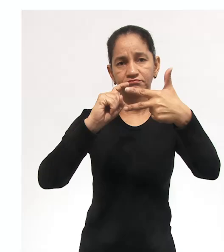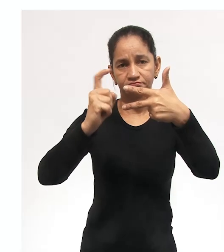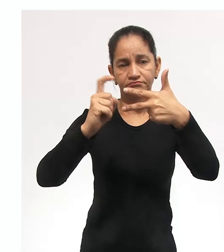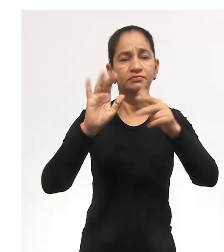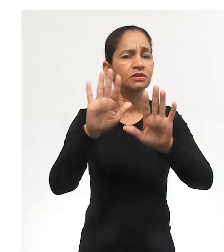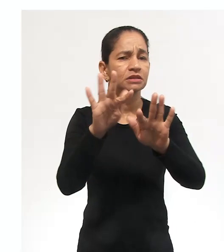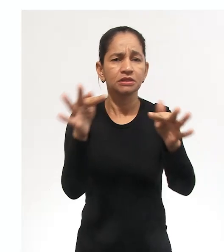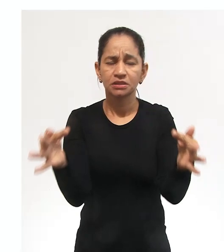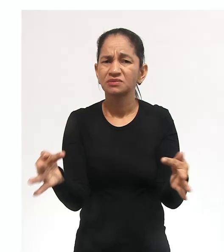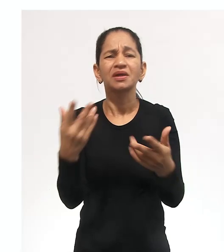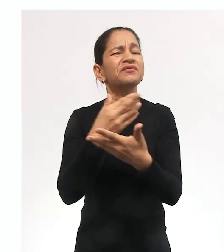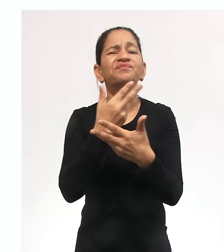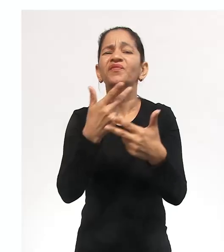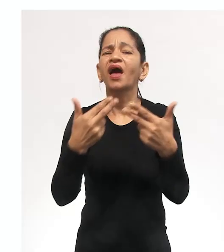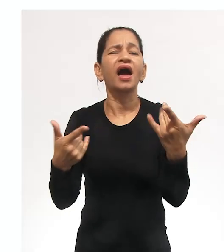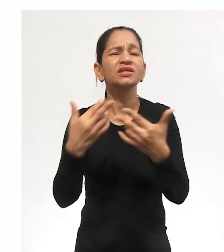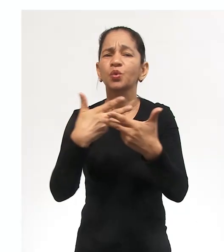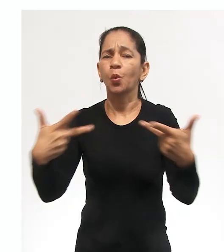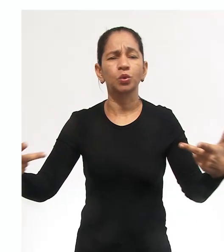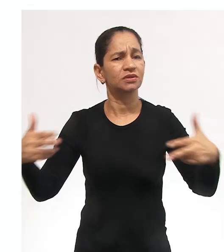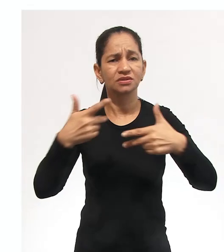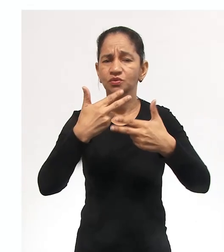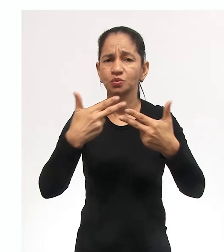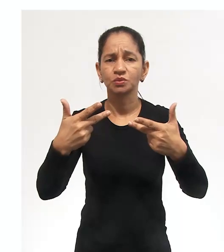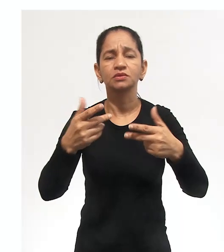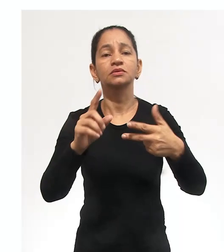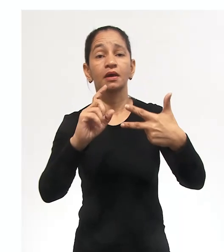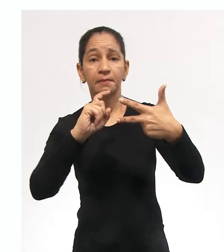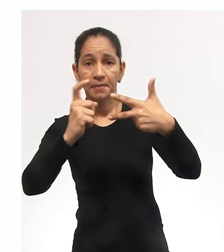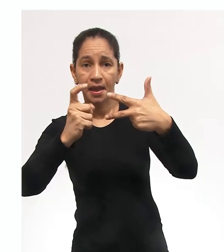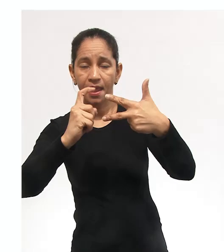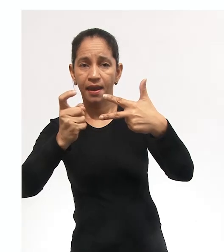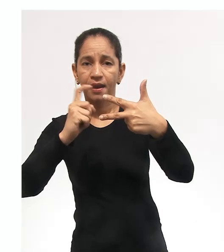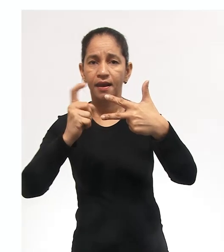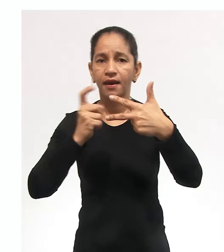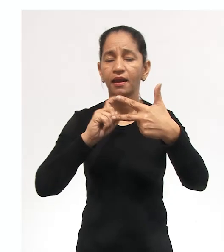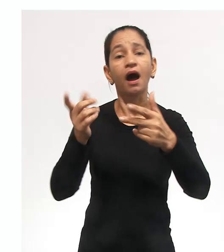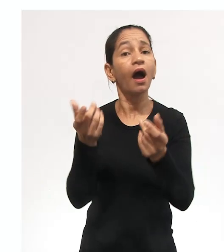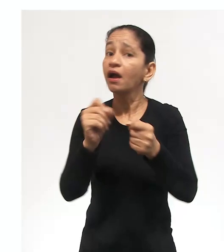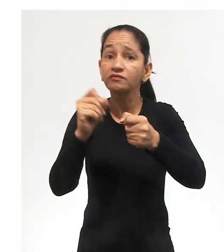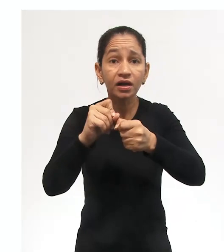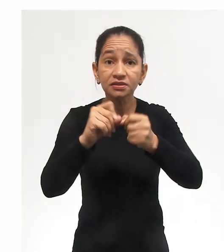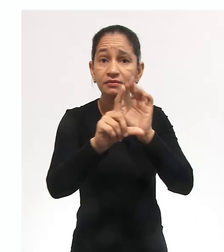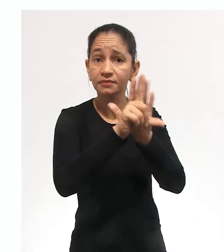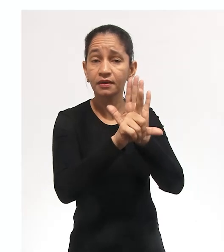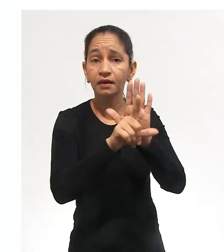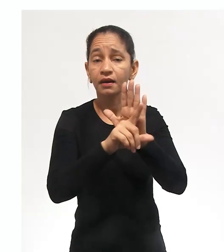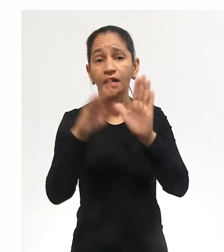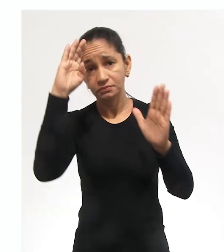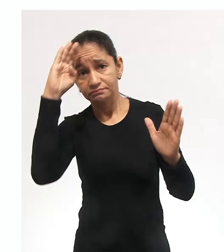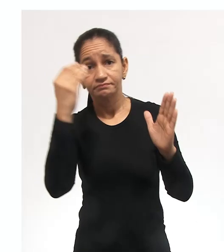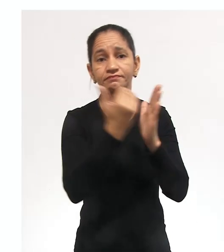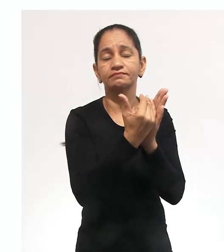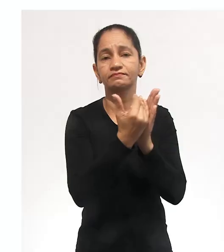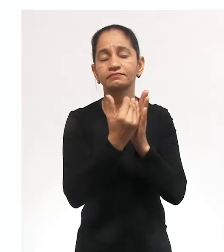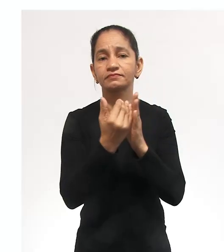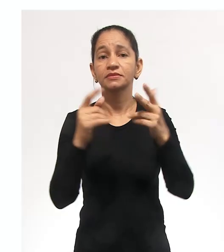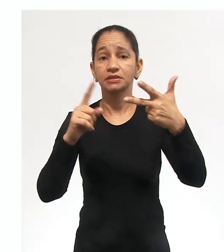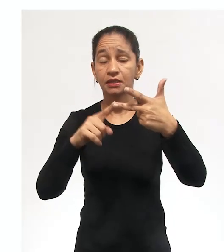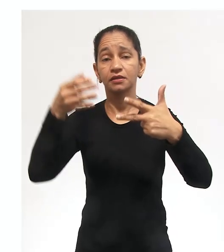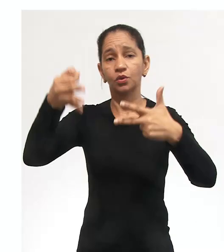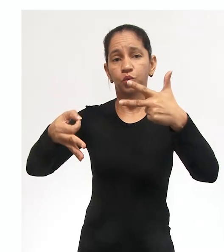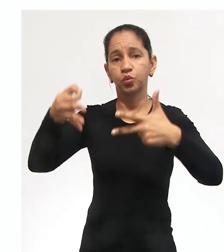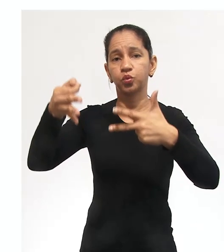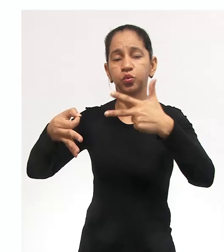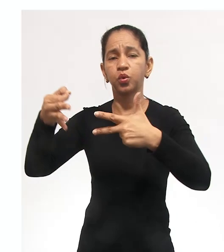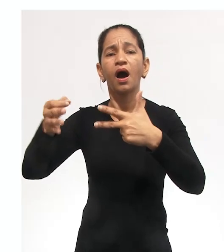vai verificar que tem funções atípicas também. O executivo é o quê? É aplicar, né, as normas, né, ao contexto necessário. E o judiciário, né?